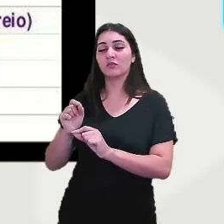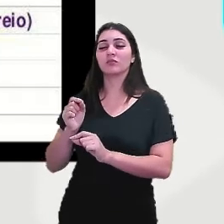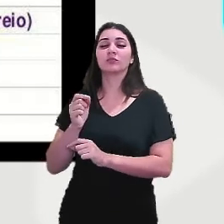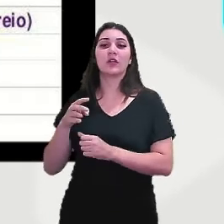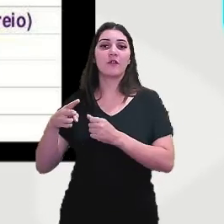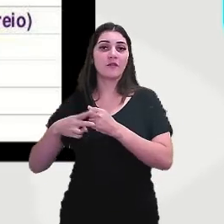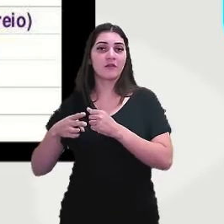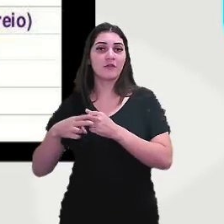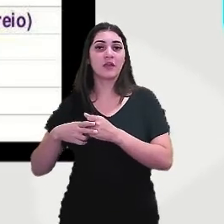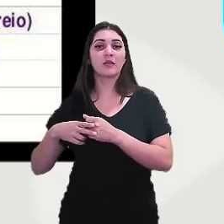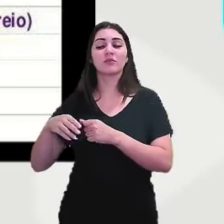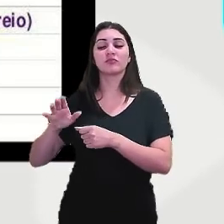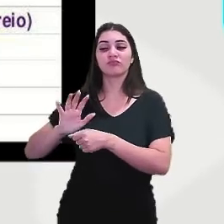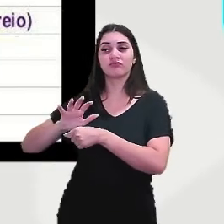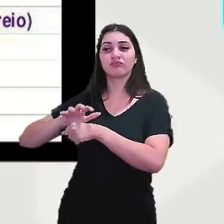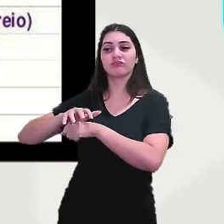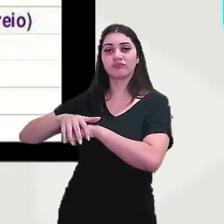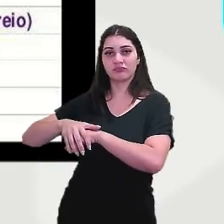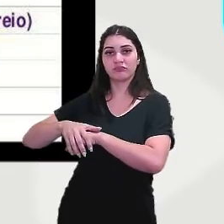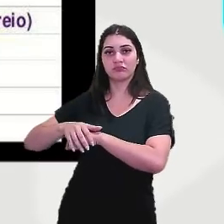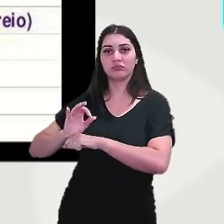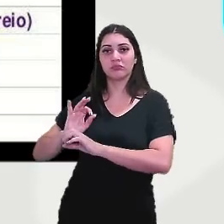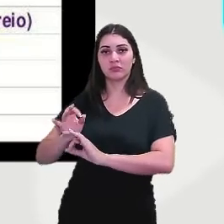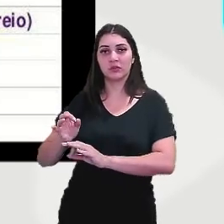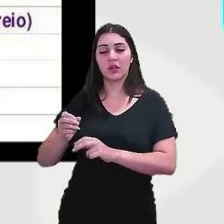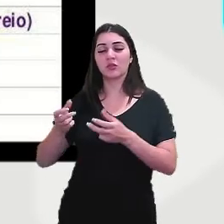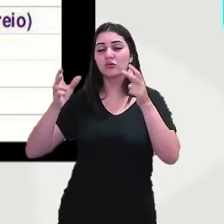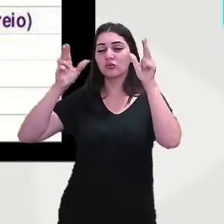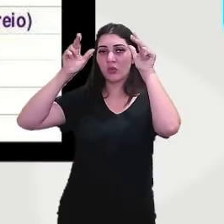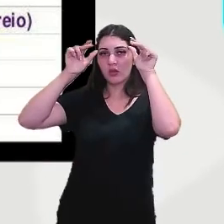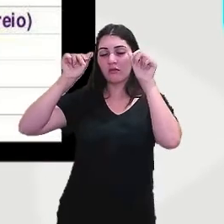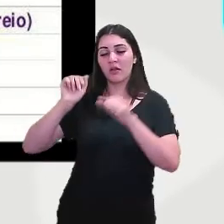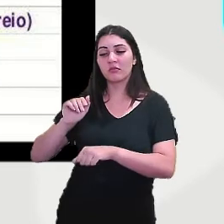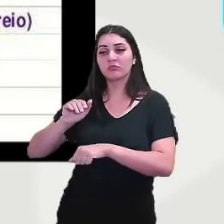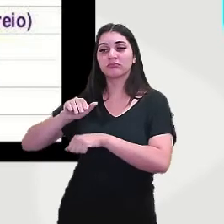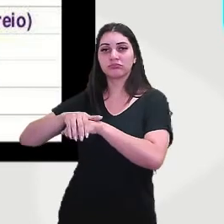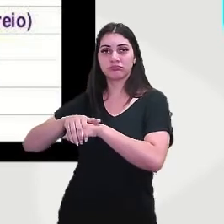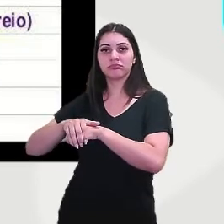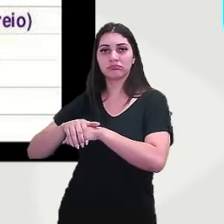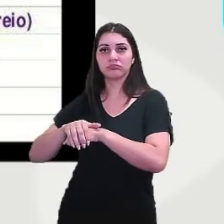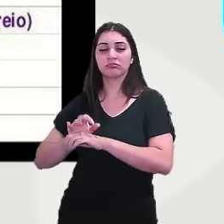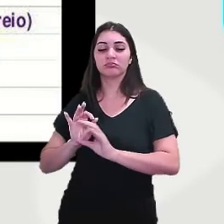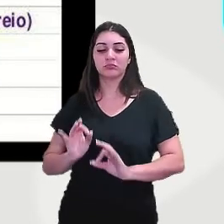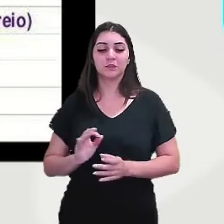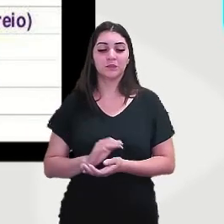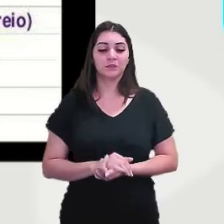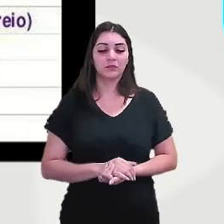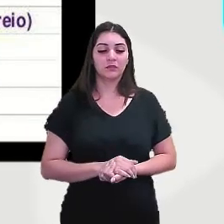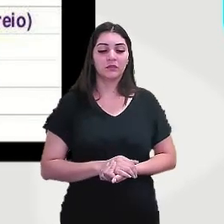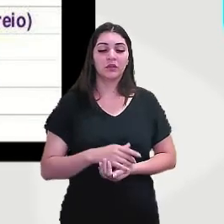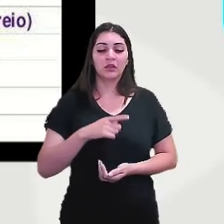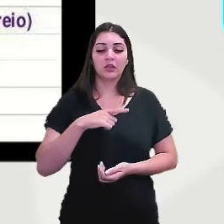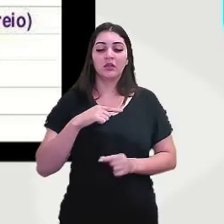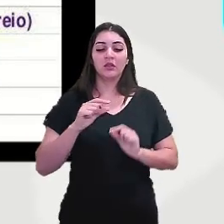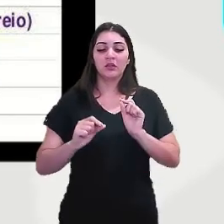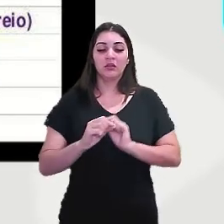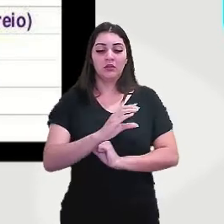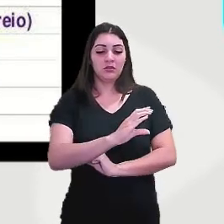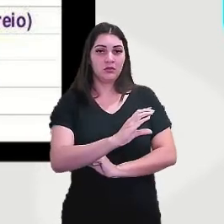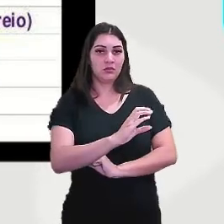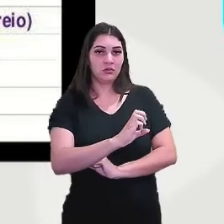selar. Arreio tem a ver com sela, né? A montaria, o cavalo, a sela do cavalo. Temos o censo